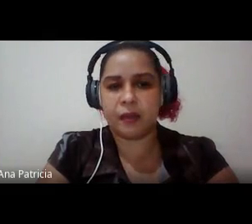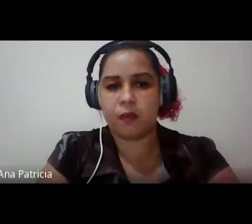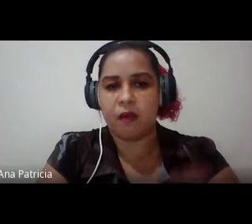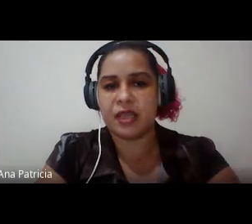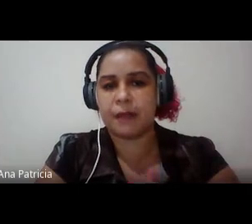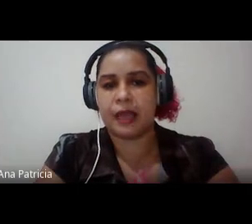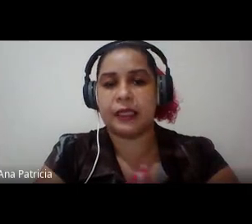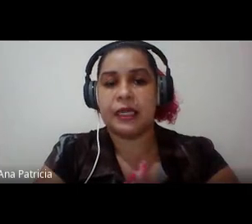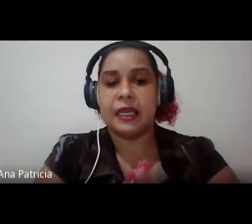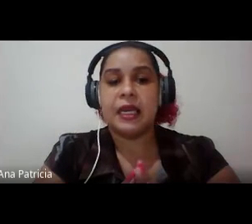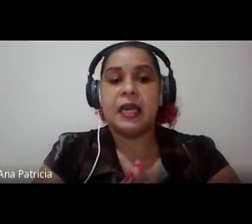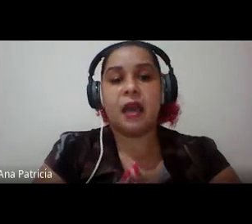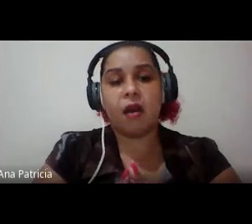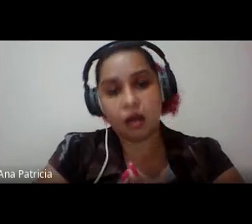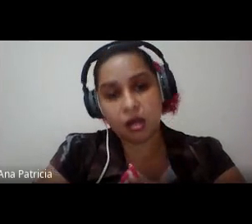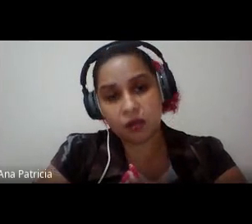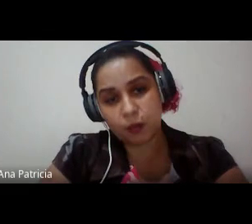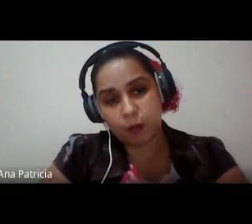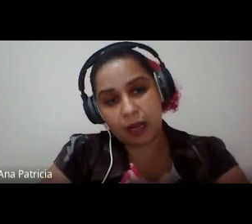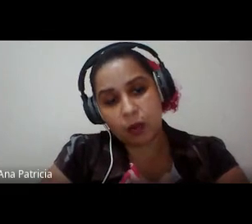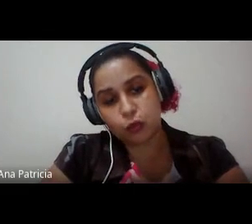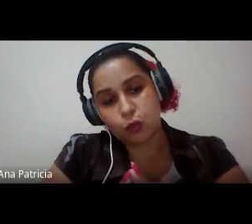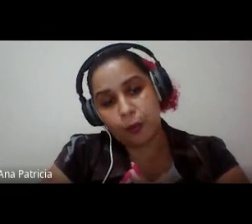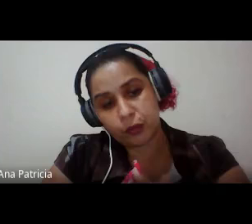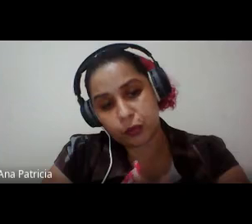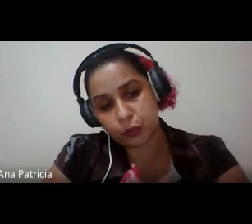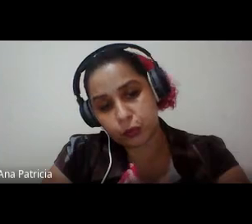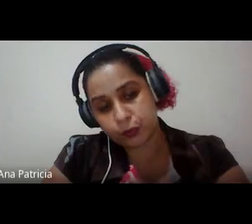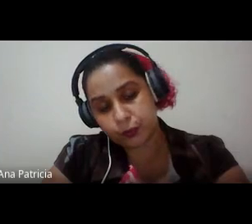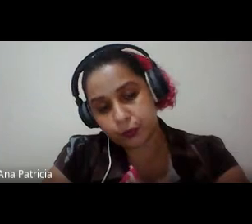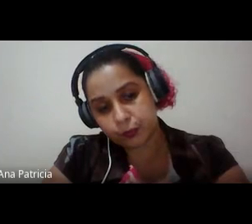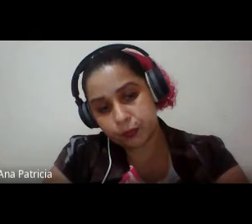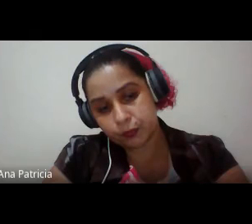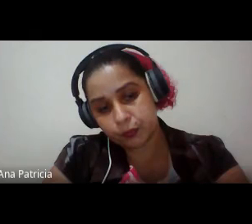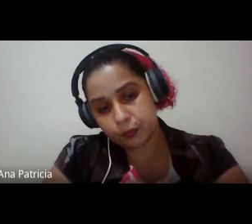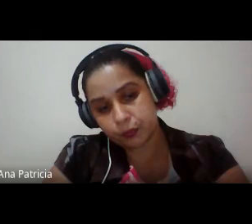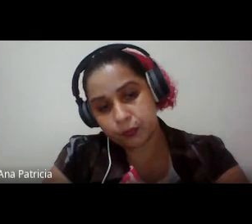alfabeto manual faz parte. E agora nós vamos para os números.